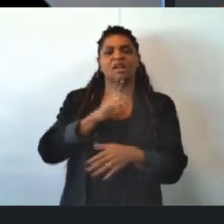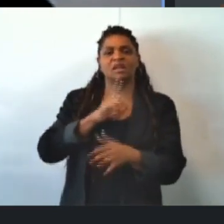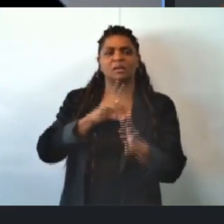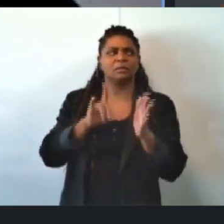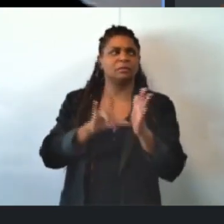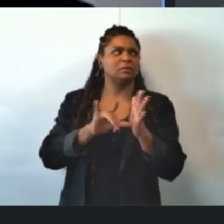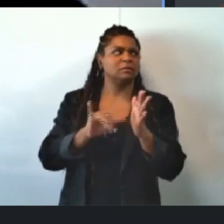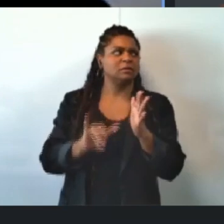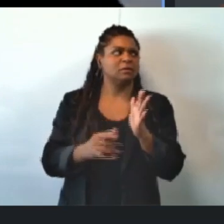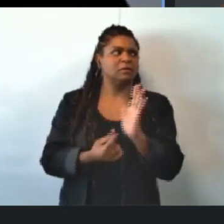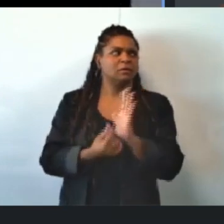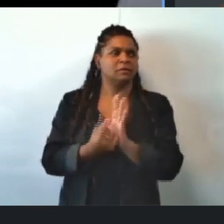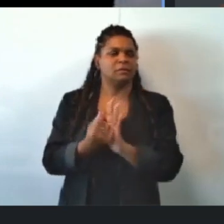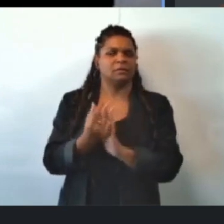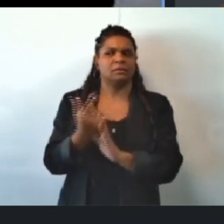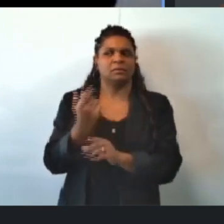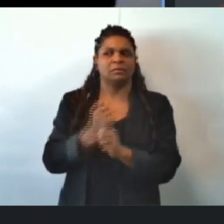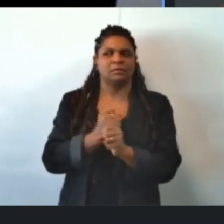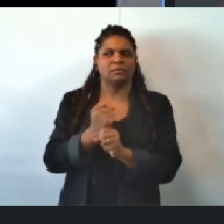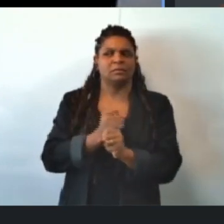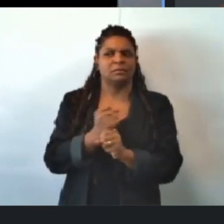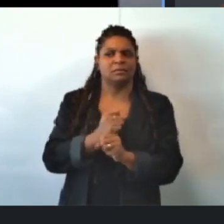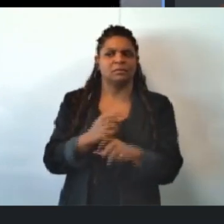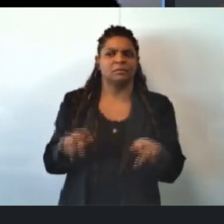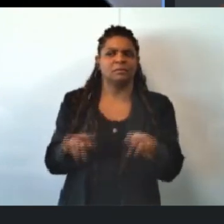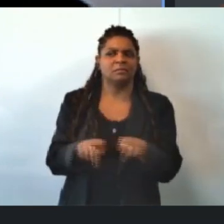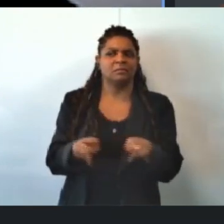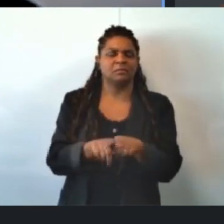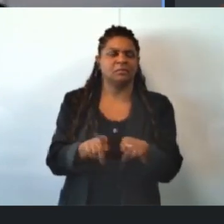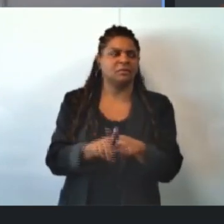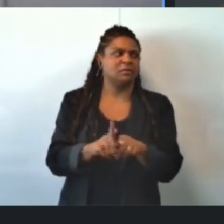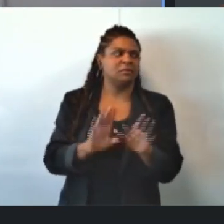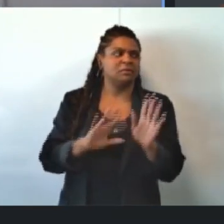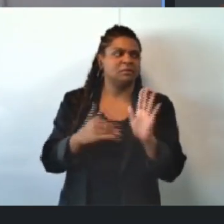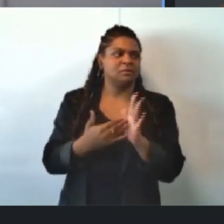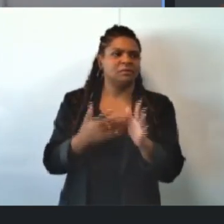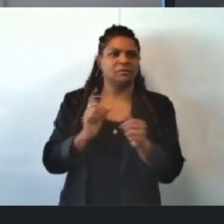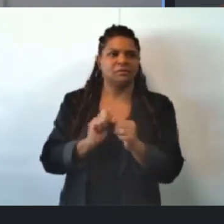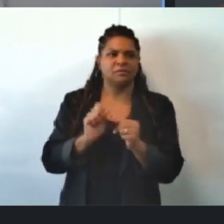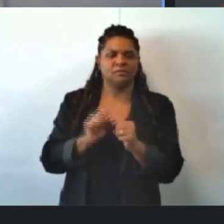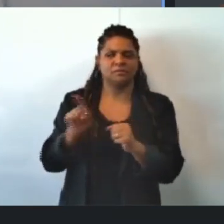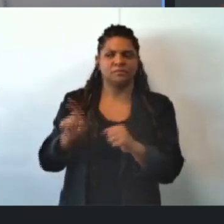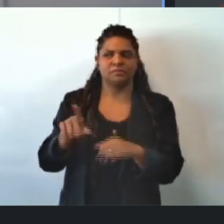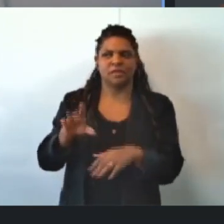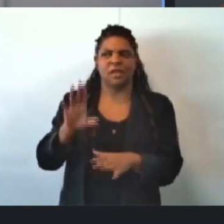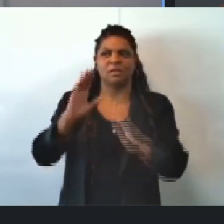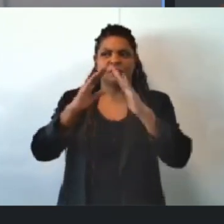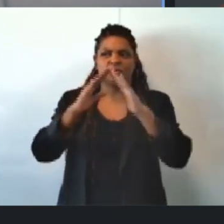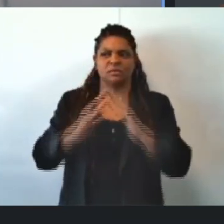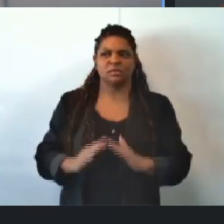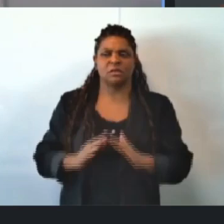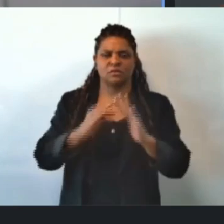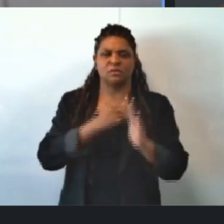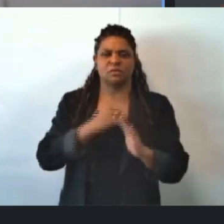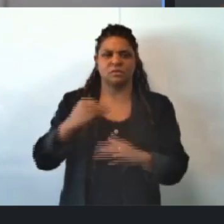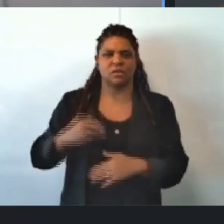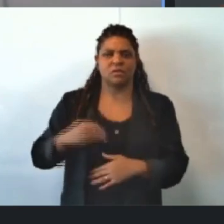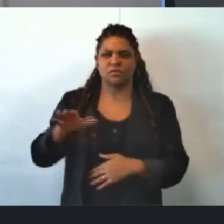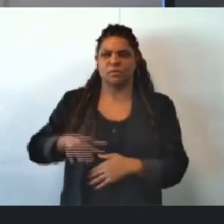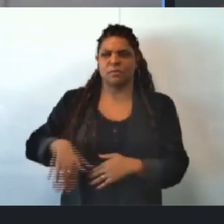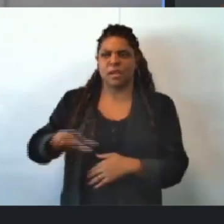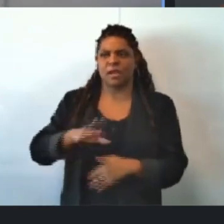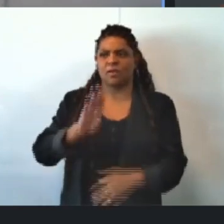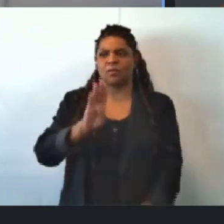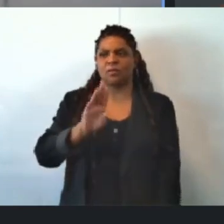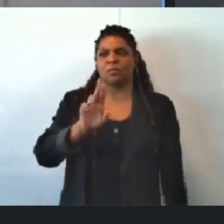23, assim como sua concretização integral no Centro de Saúde de Avaí, no bairro Buritis. Data, dia 1º de julho de